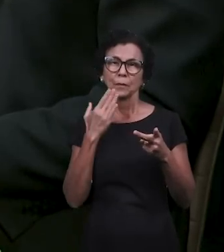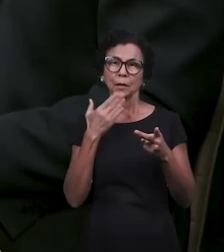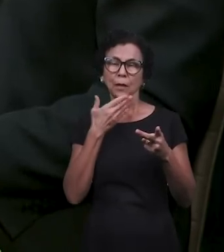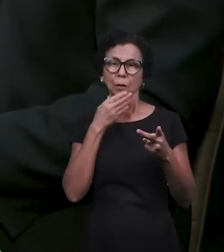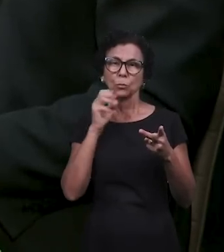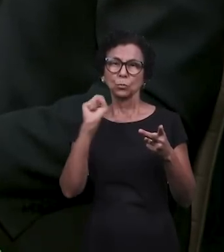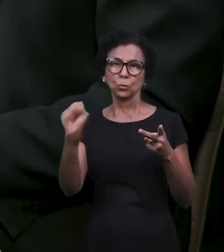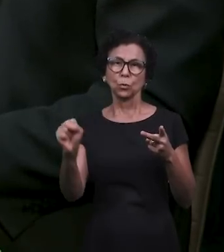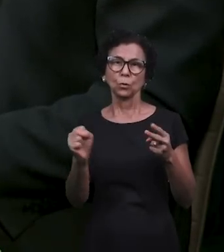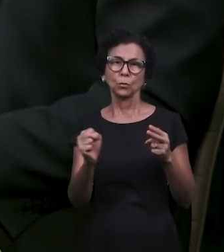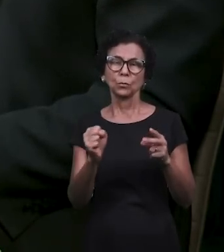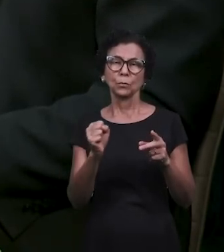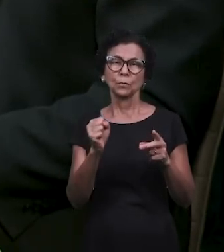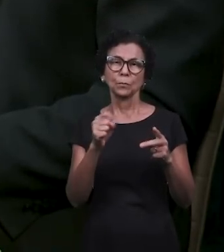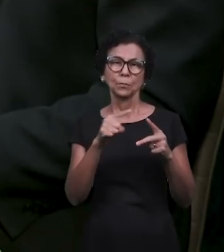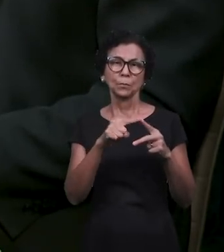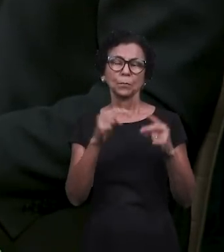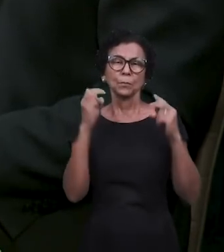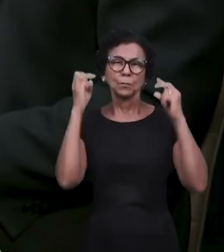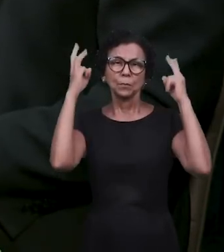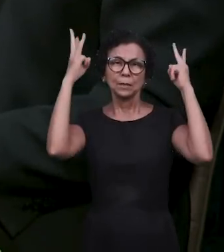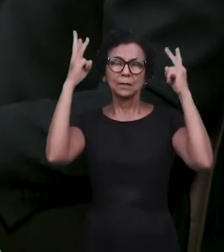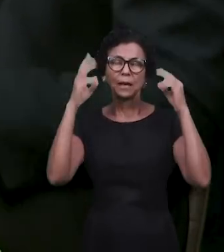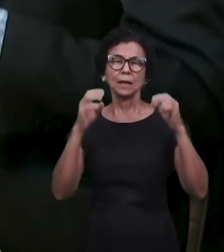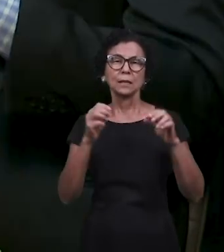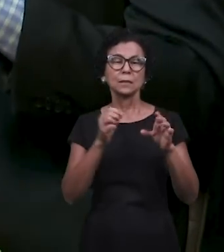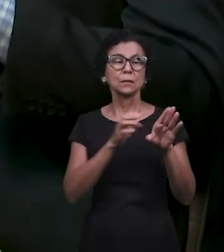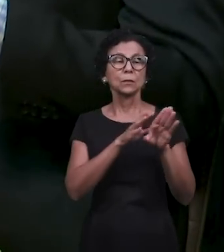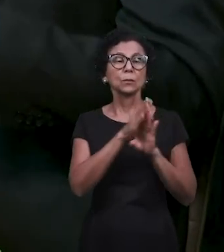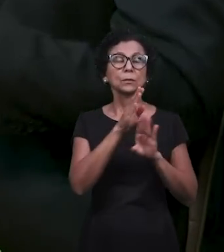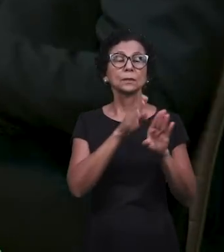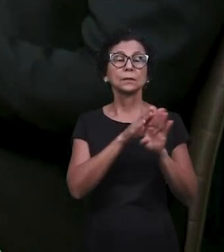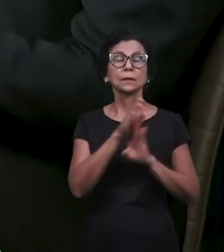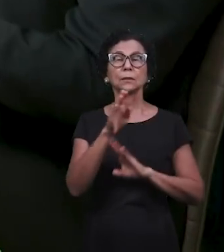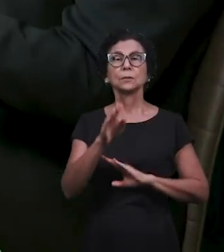Exatamente. Quando ele olhou o